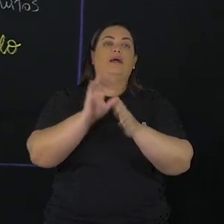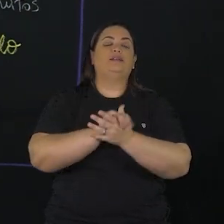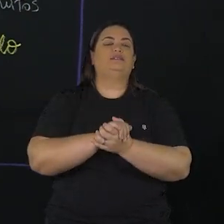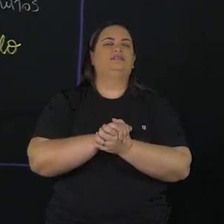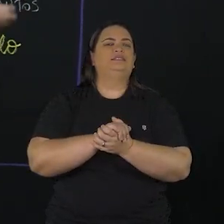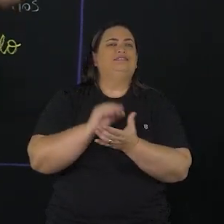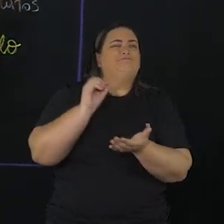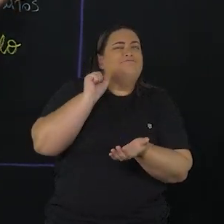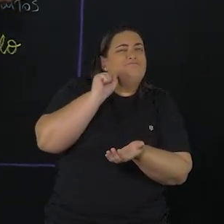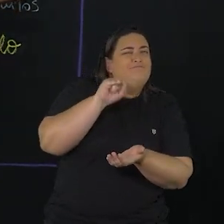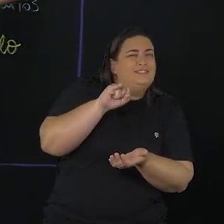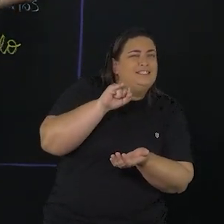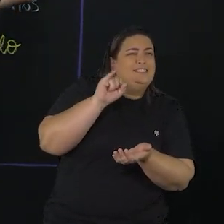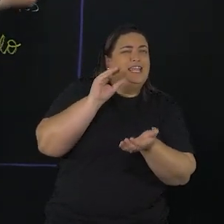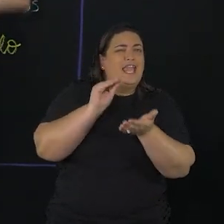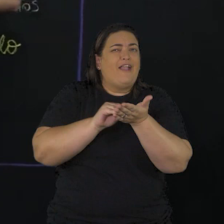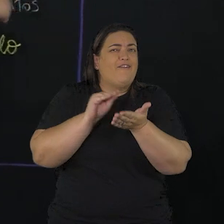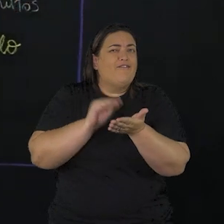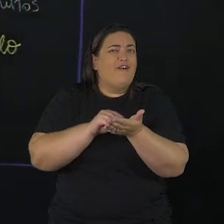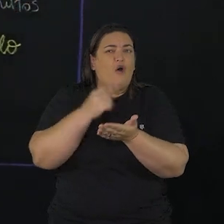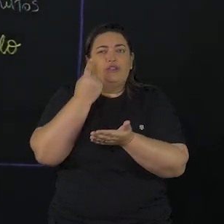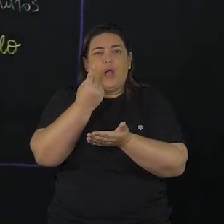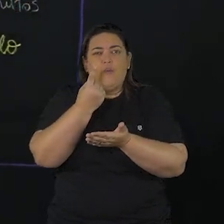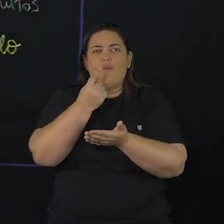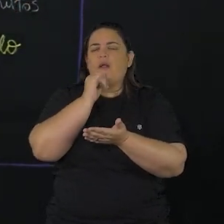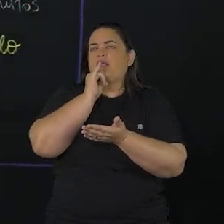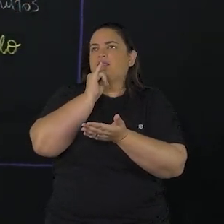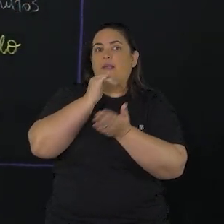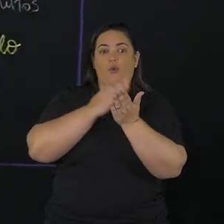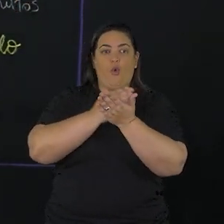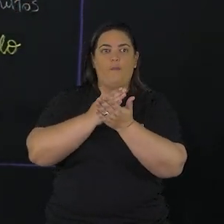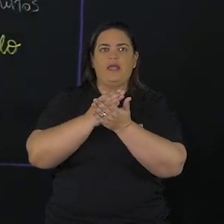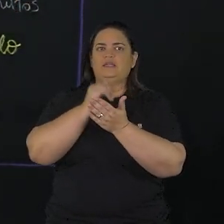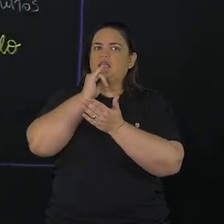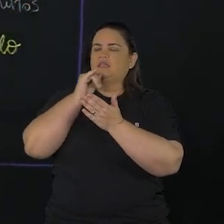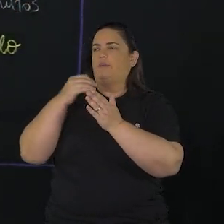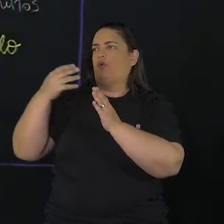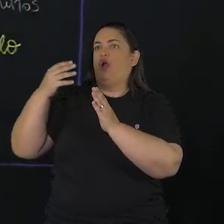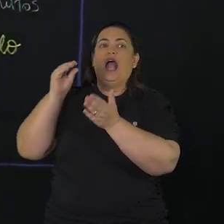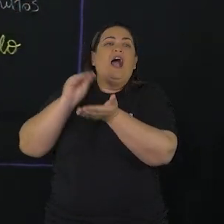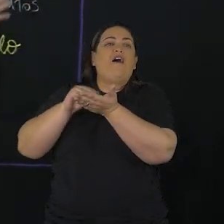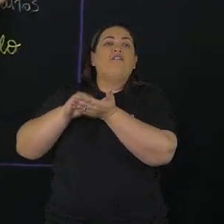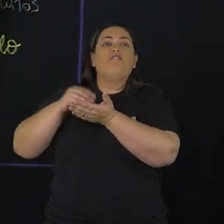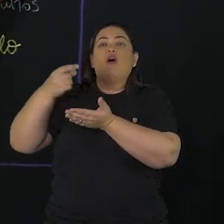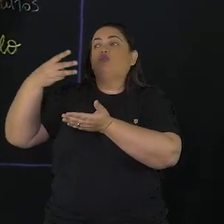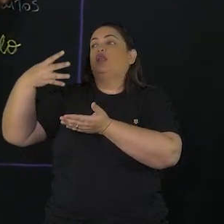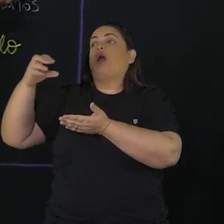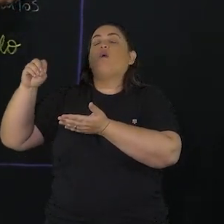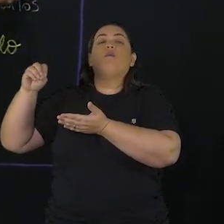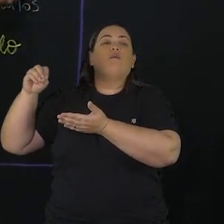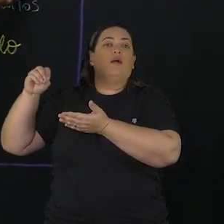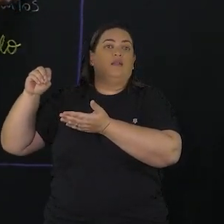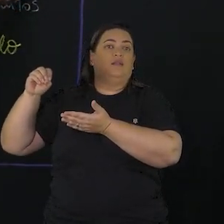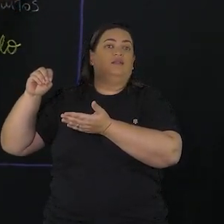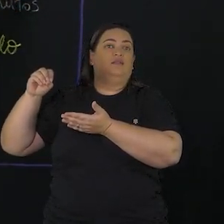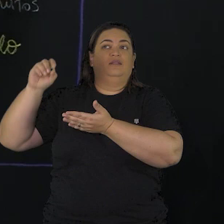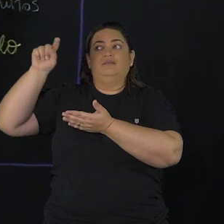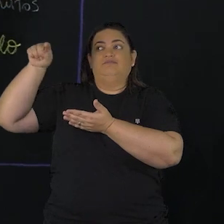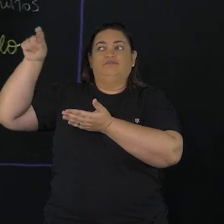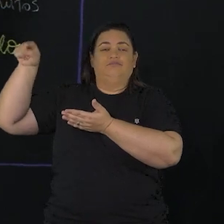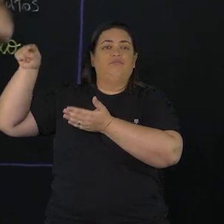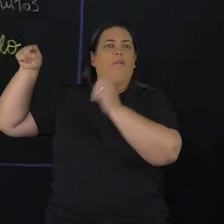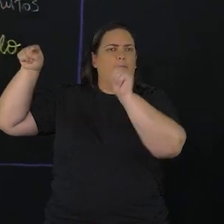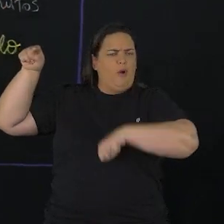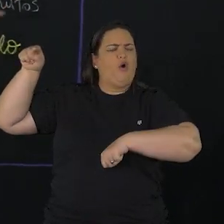digamos assim, ela virá da direita para a esquerda. Como assim, professor? Eu posso não ter